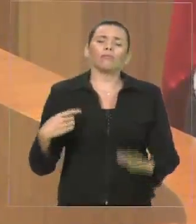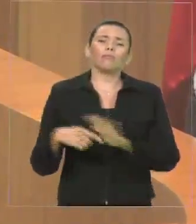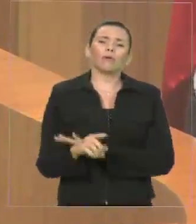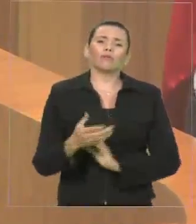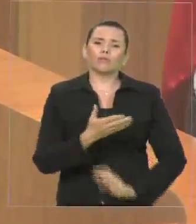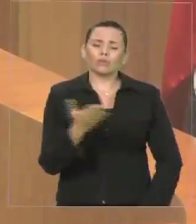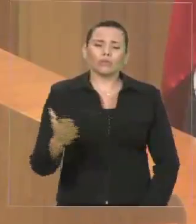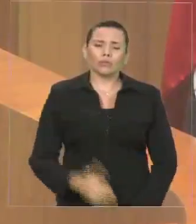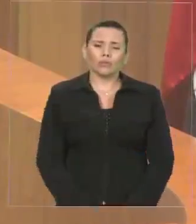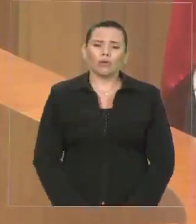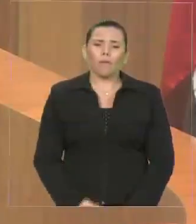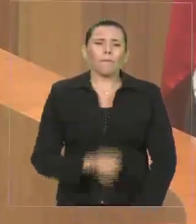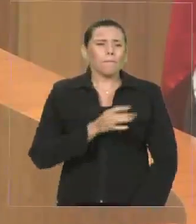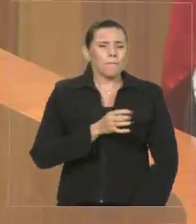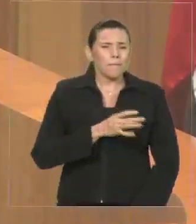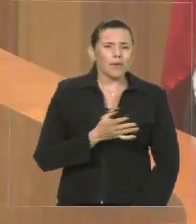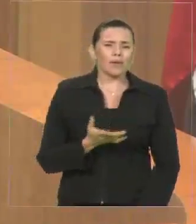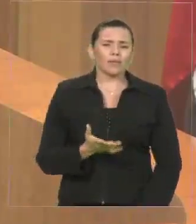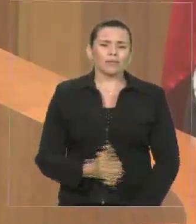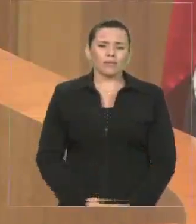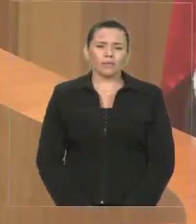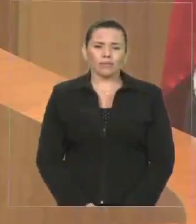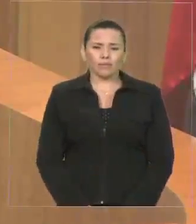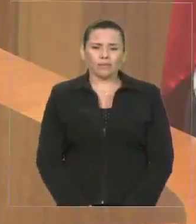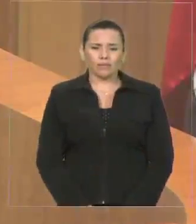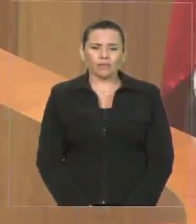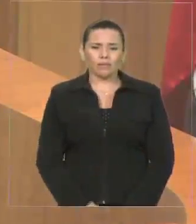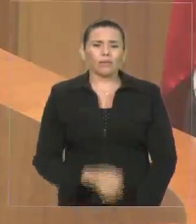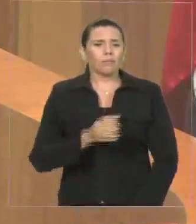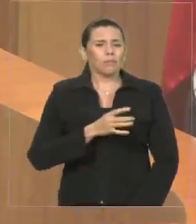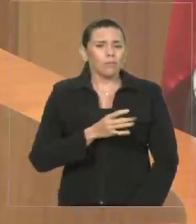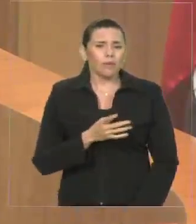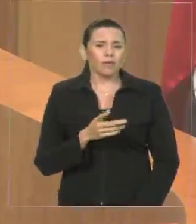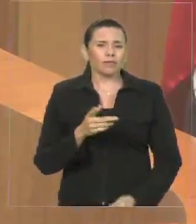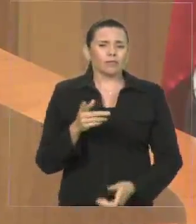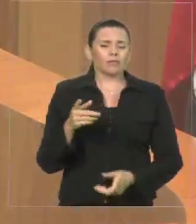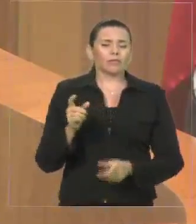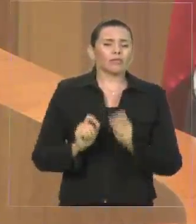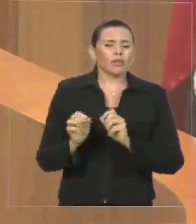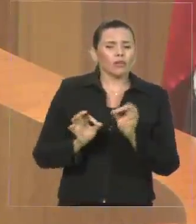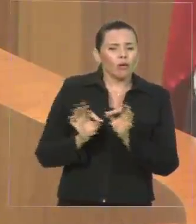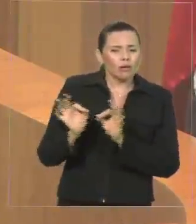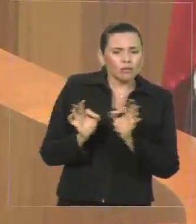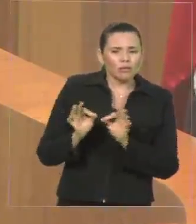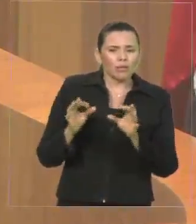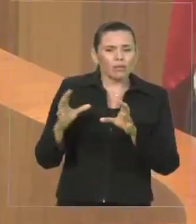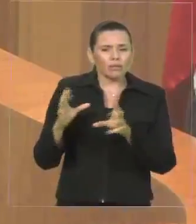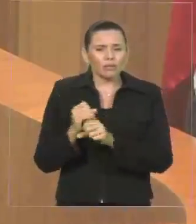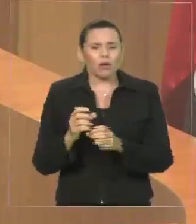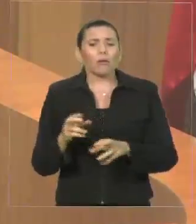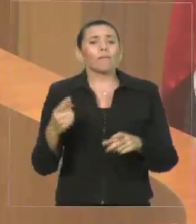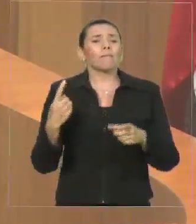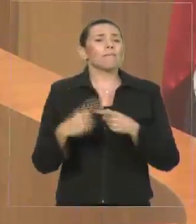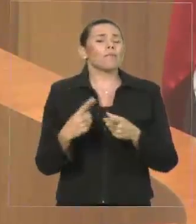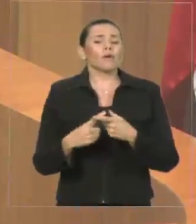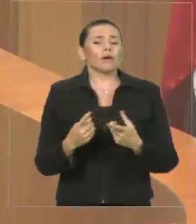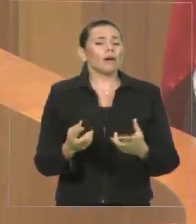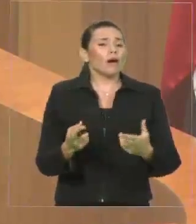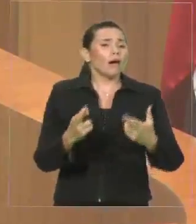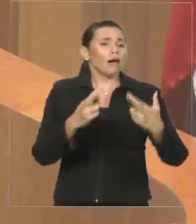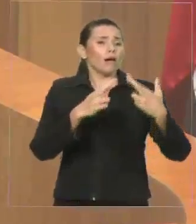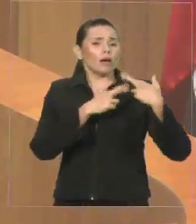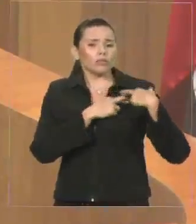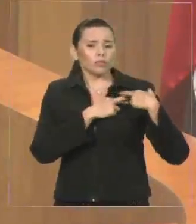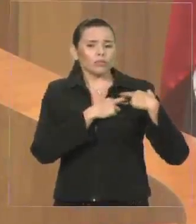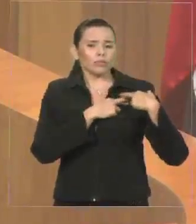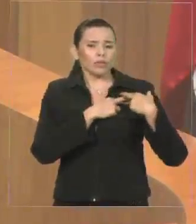da administração aferir através dos cálculos, deputado Alexandre Almeida? Por que retirar a responsabilidade da administração